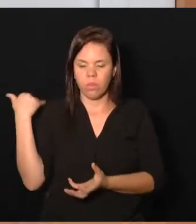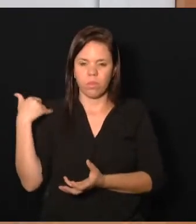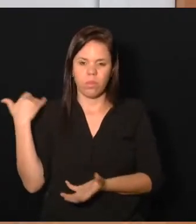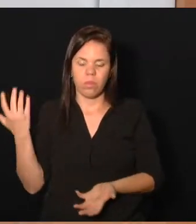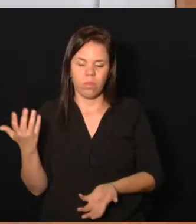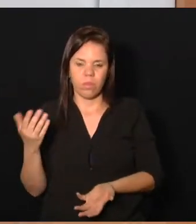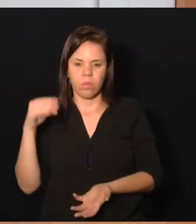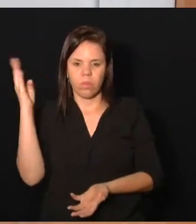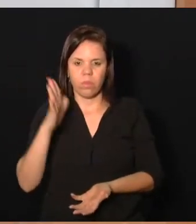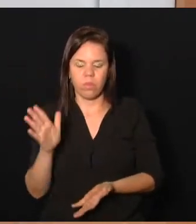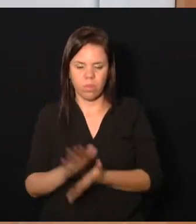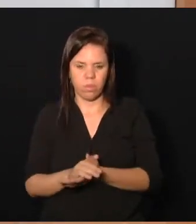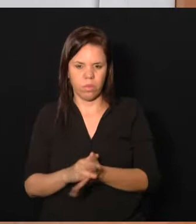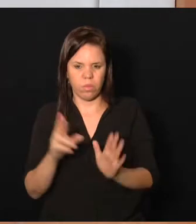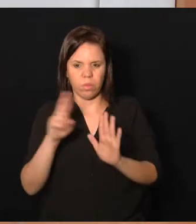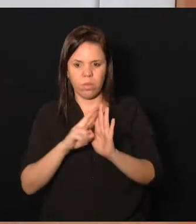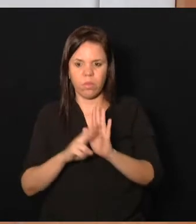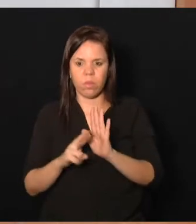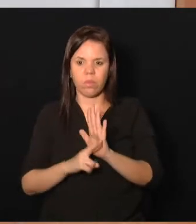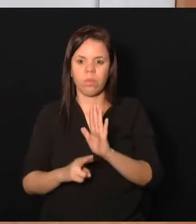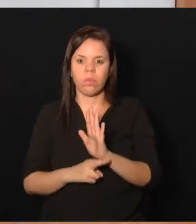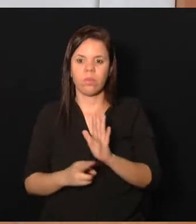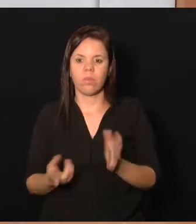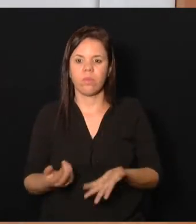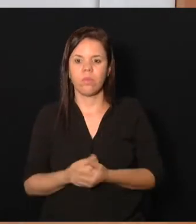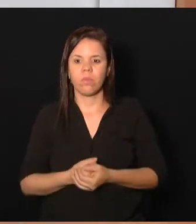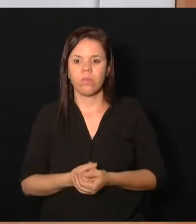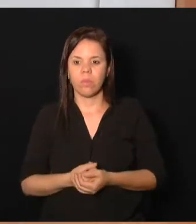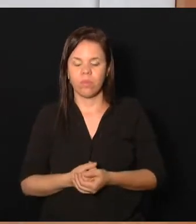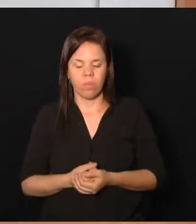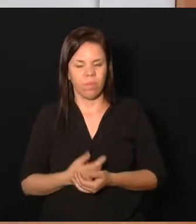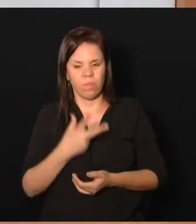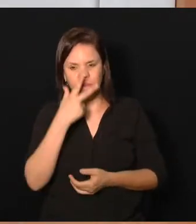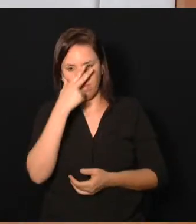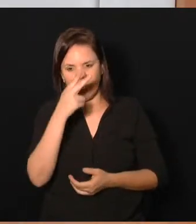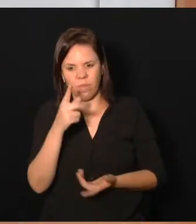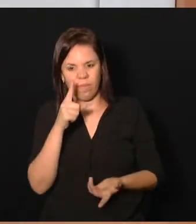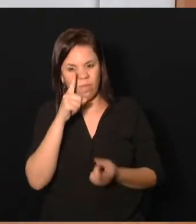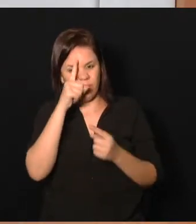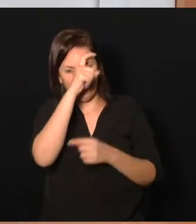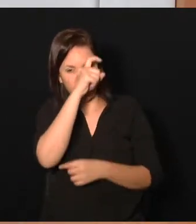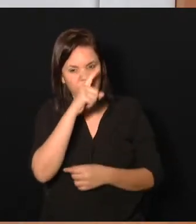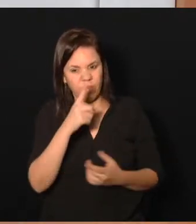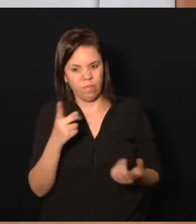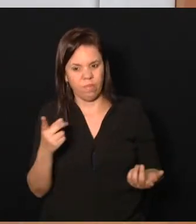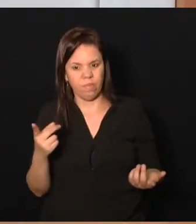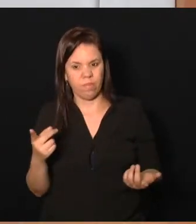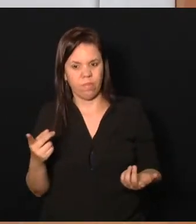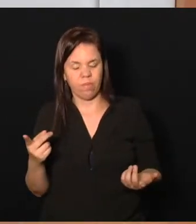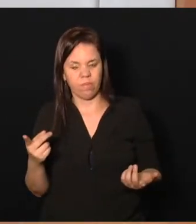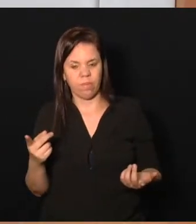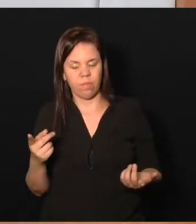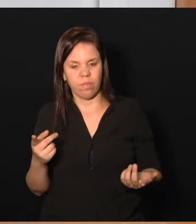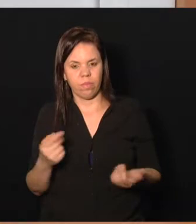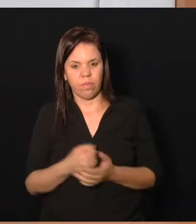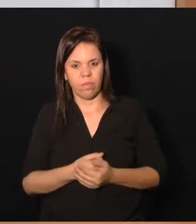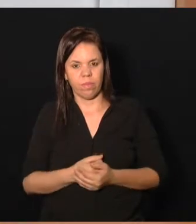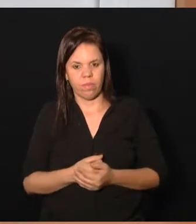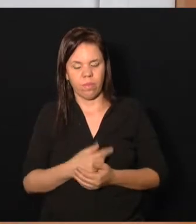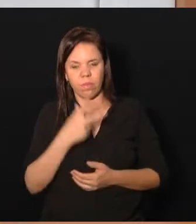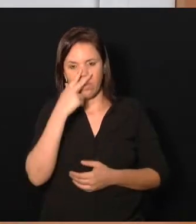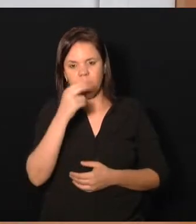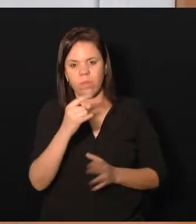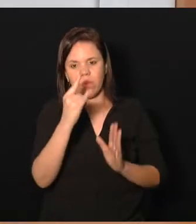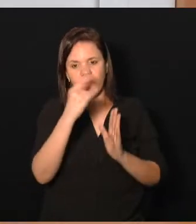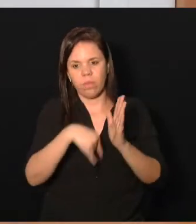as regras são muito severas. As regras são muito severas. O alvará de